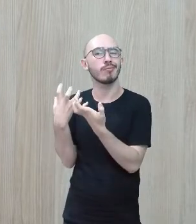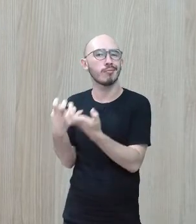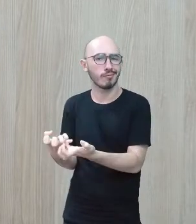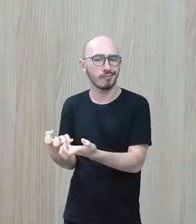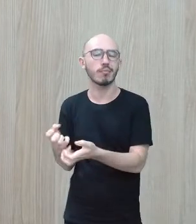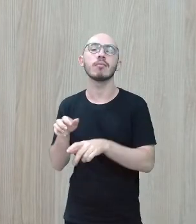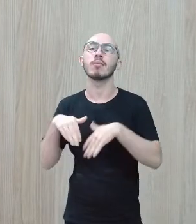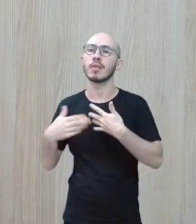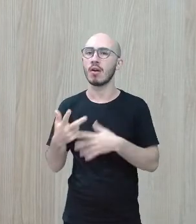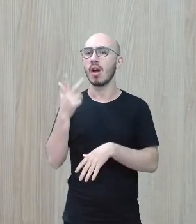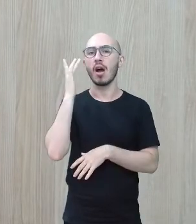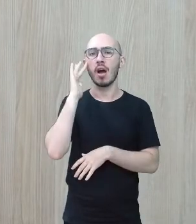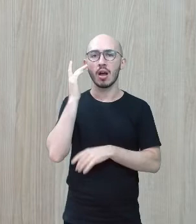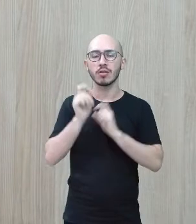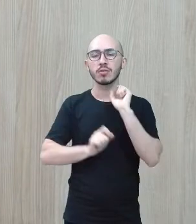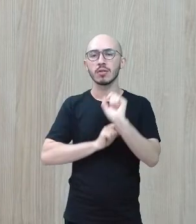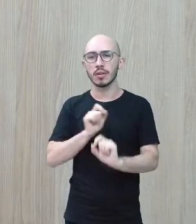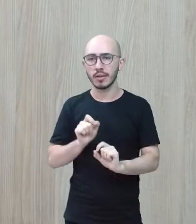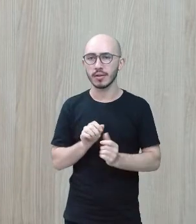eu acho ele muito